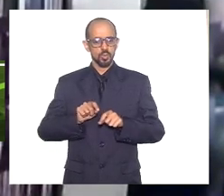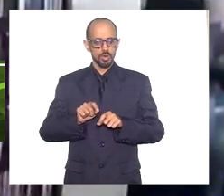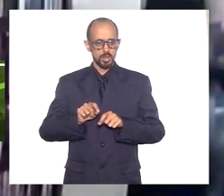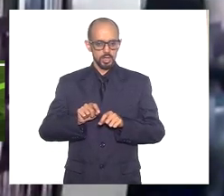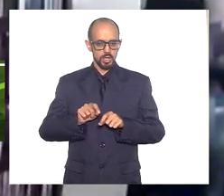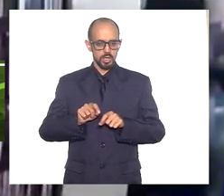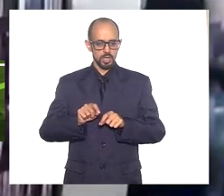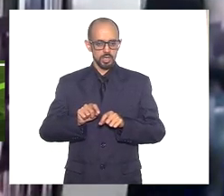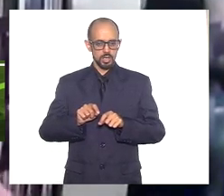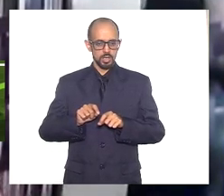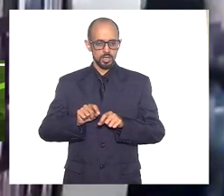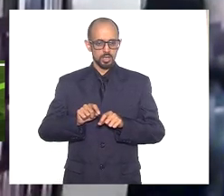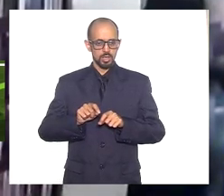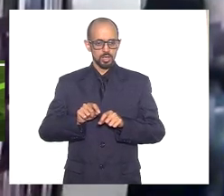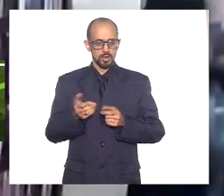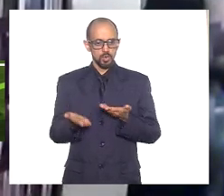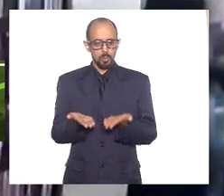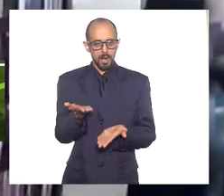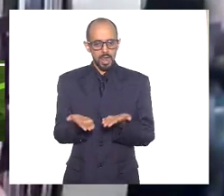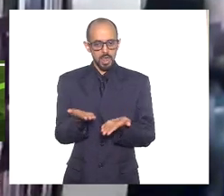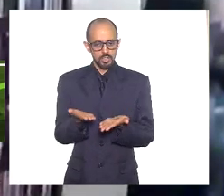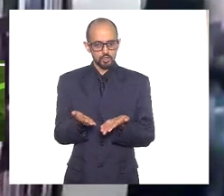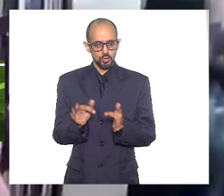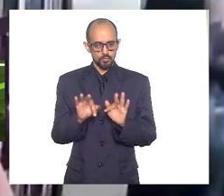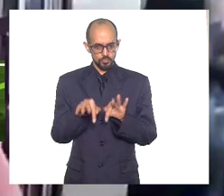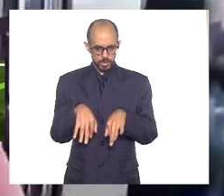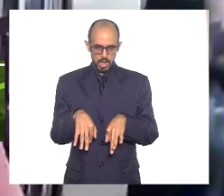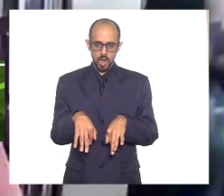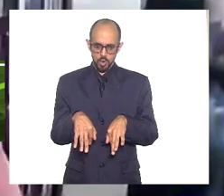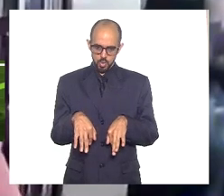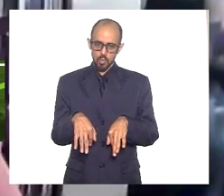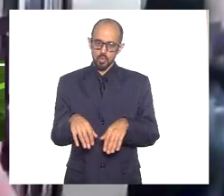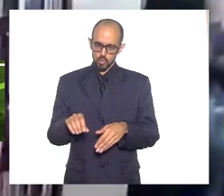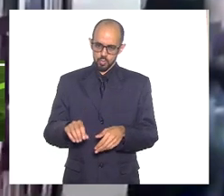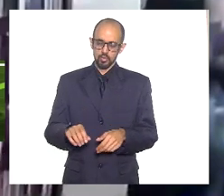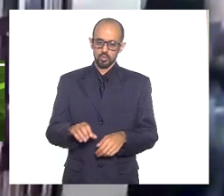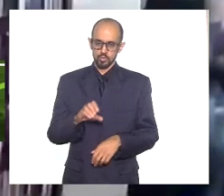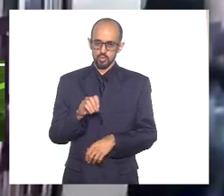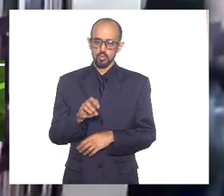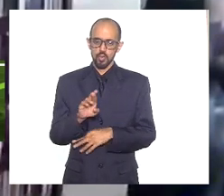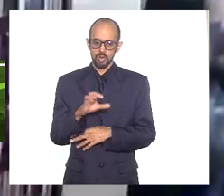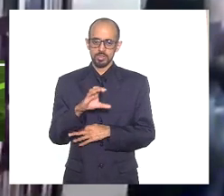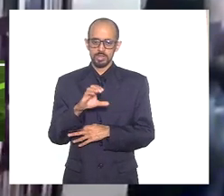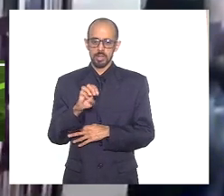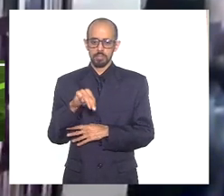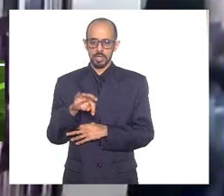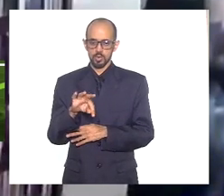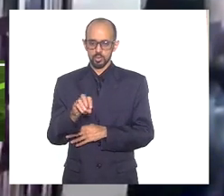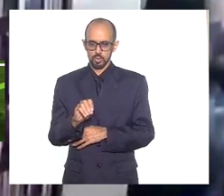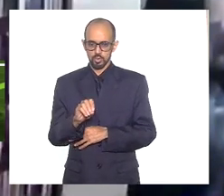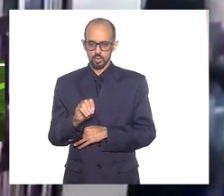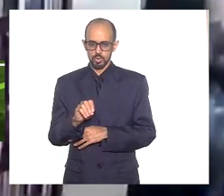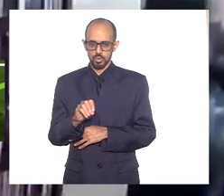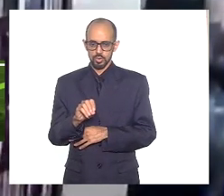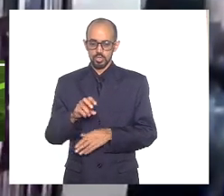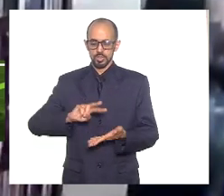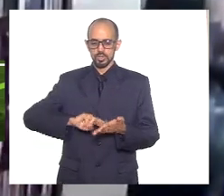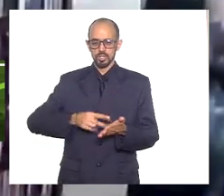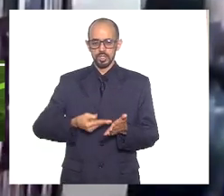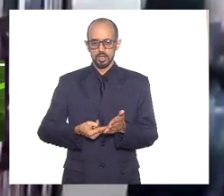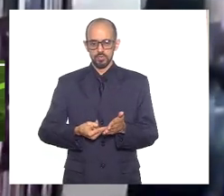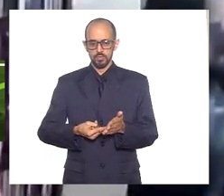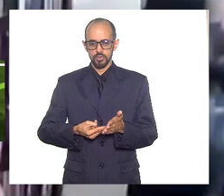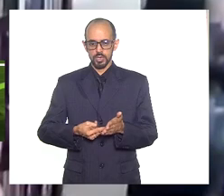no saldo, no resultado orçamentário, que significa que tem um aumento